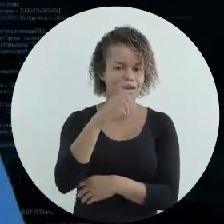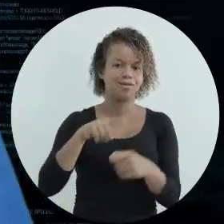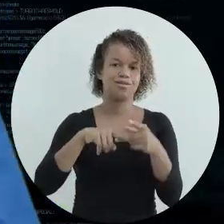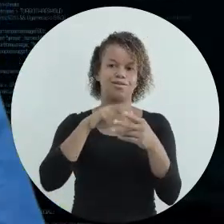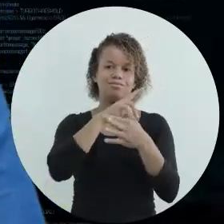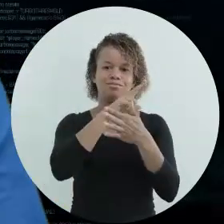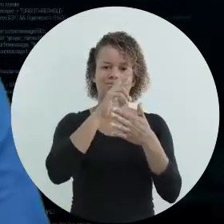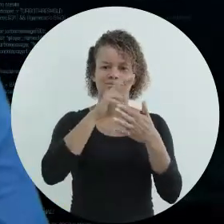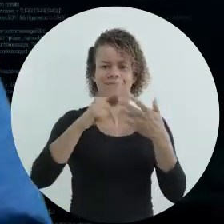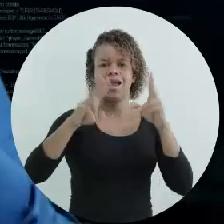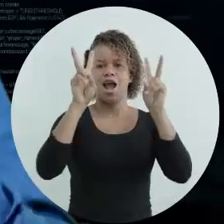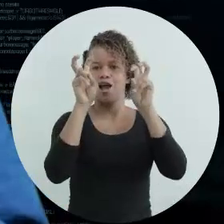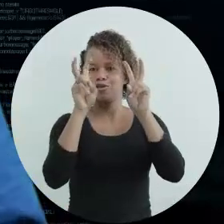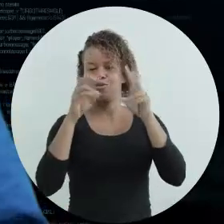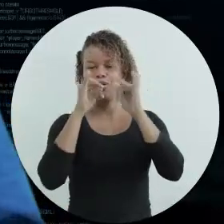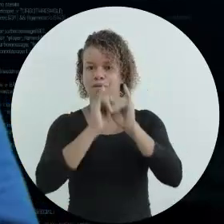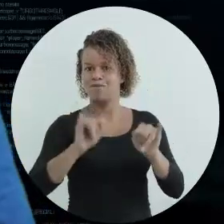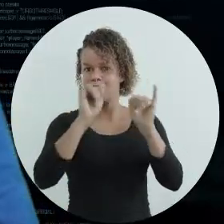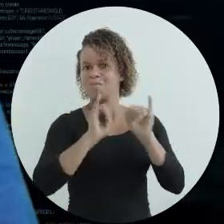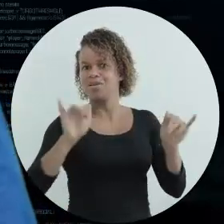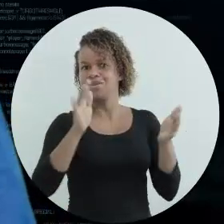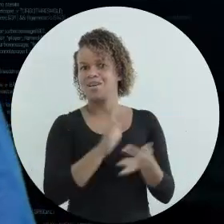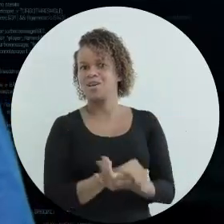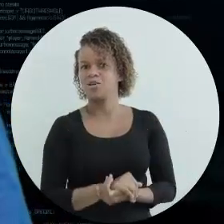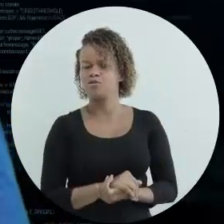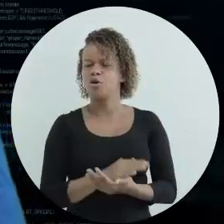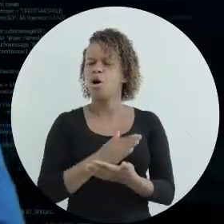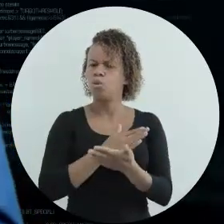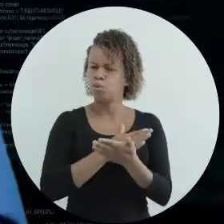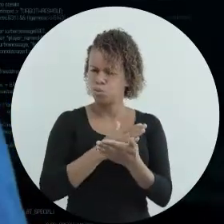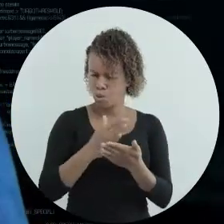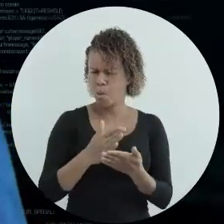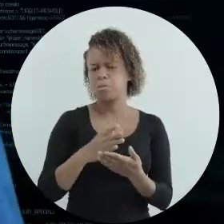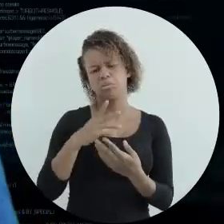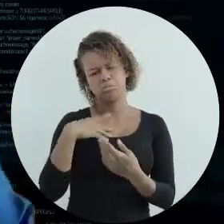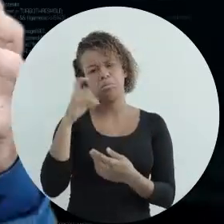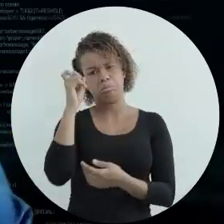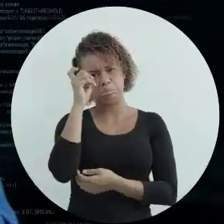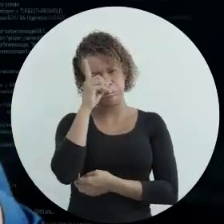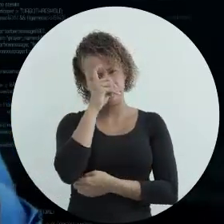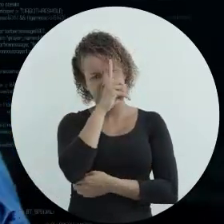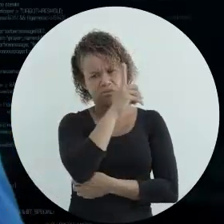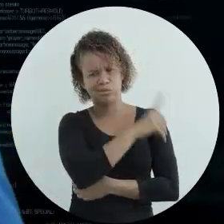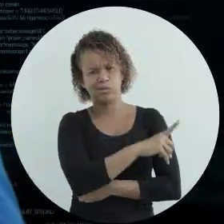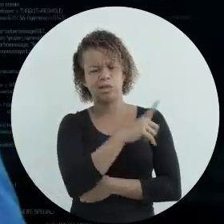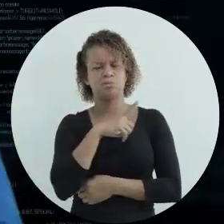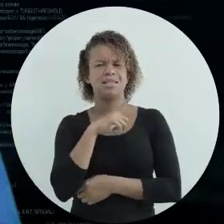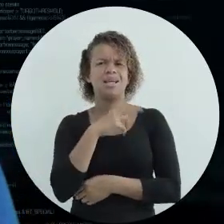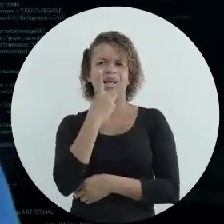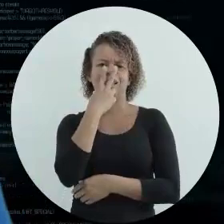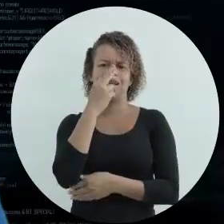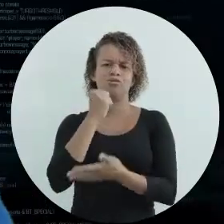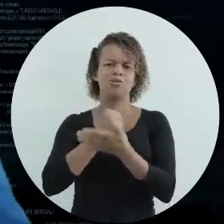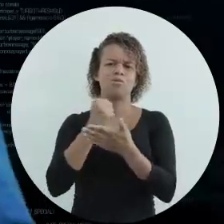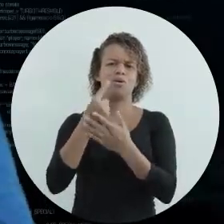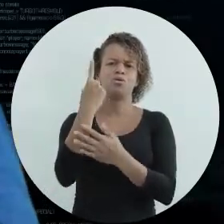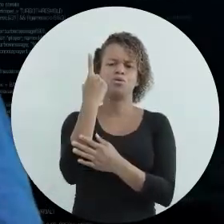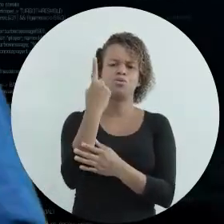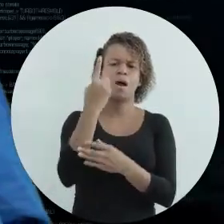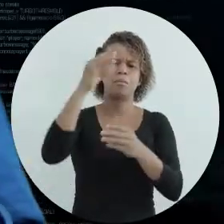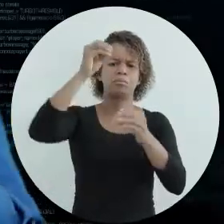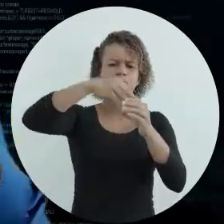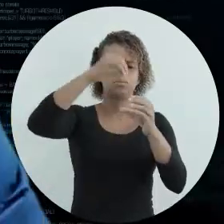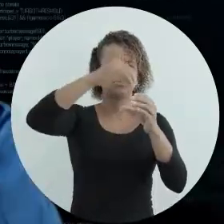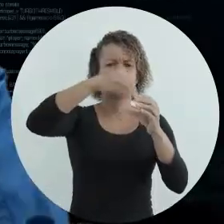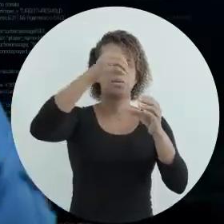informação, no começo ele era muito difícil. A gente tinha somente um arquivo e nele era depositado tudo que era necessário.